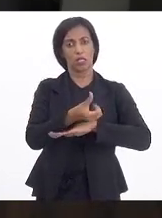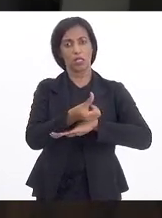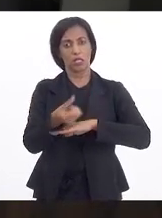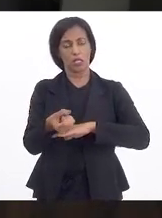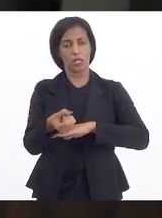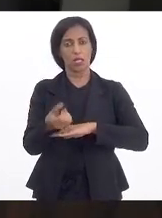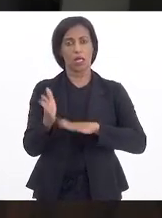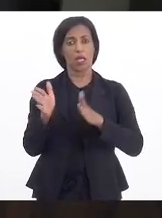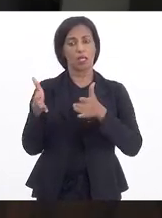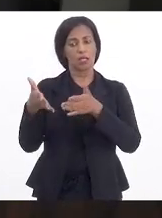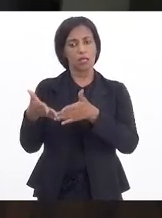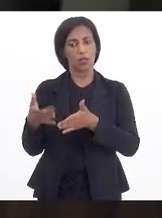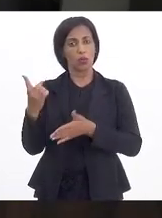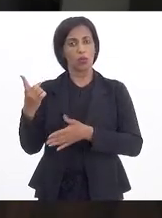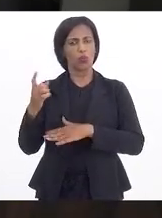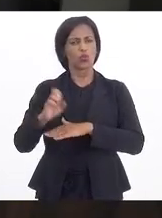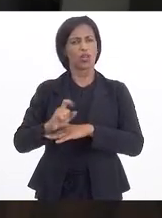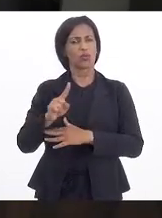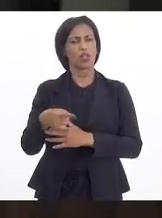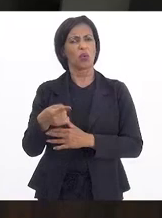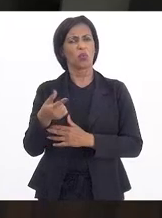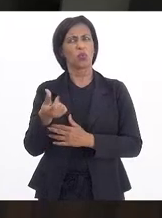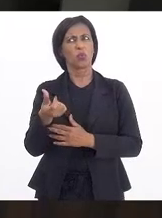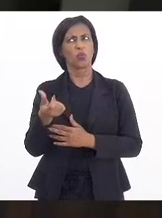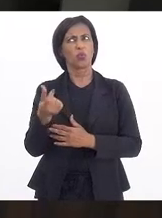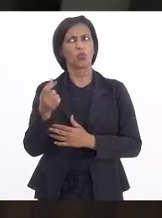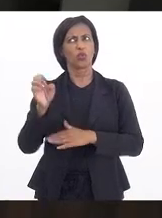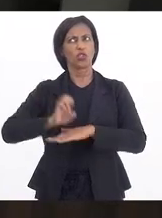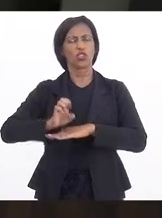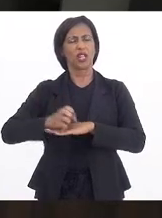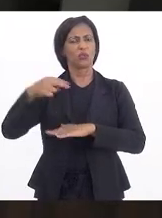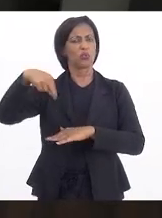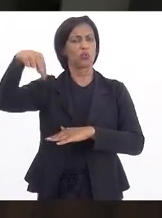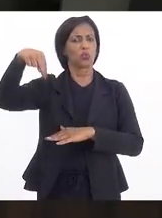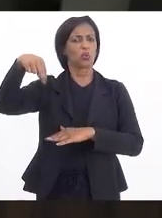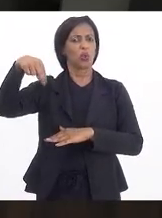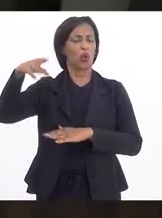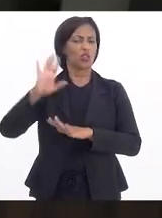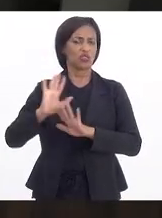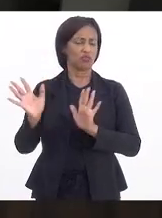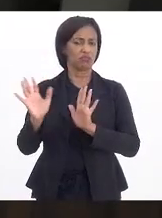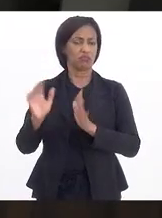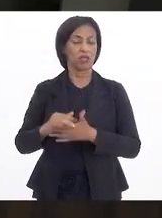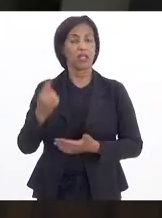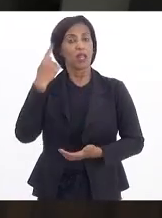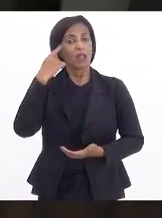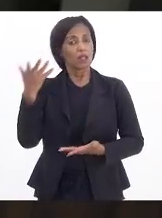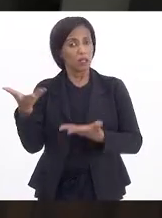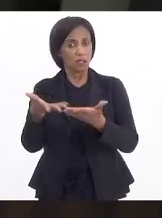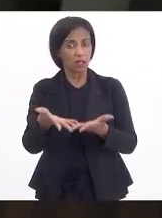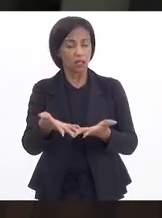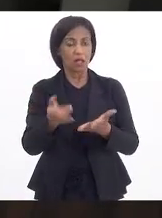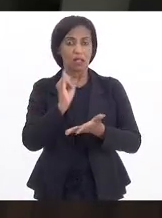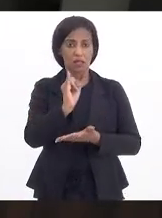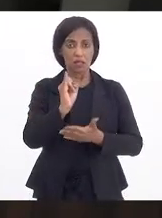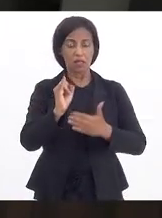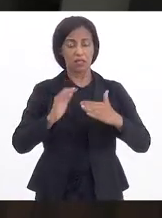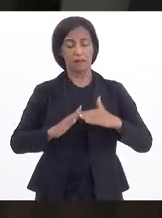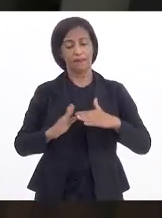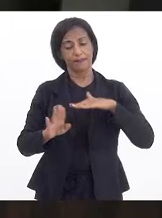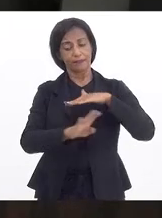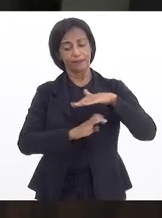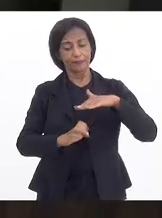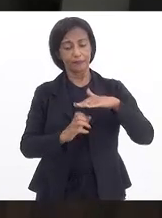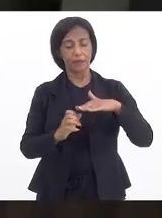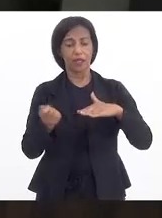3600/60 um estado que é um milhão e 600 Salvo engano é do Norte e a ideia é essa se a